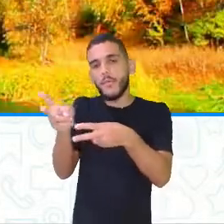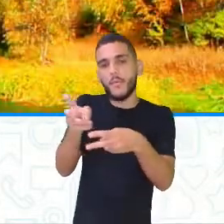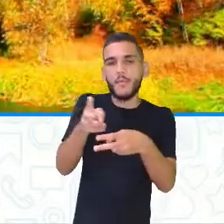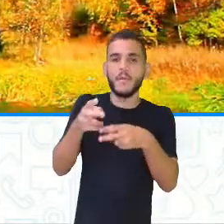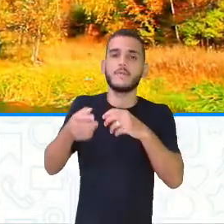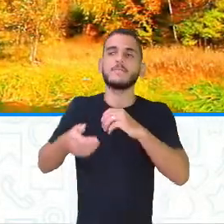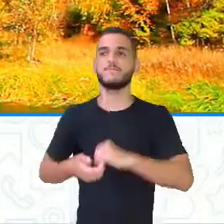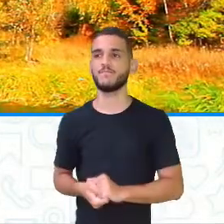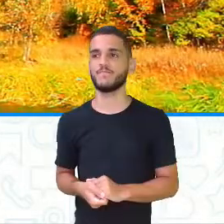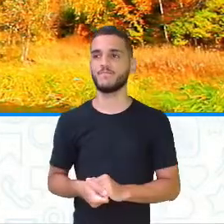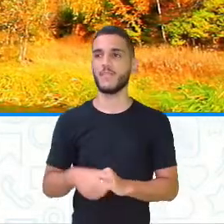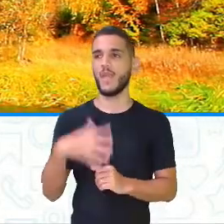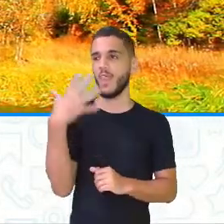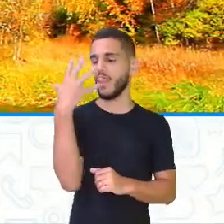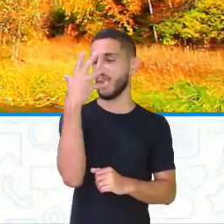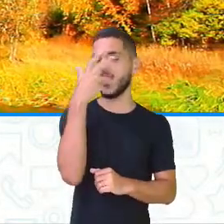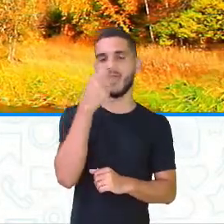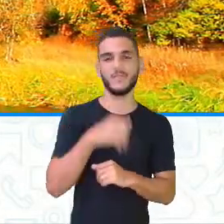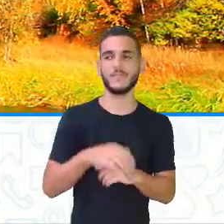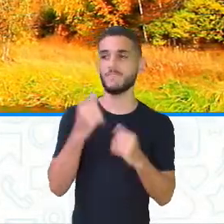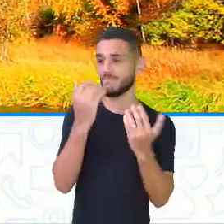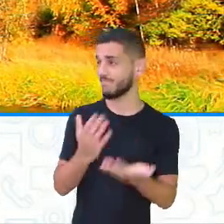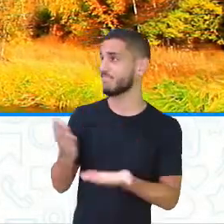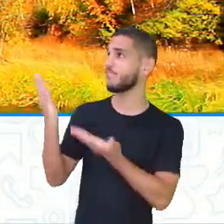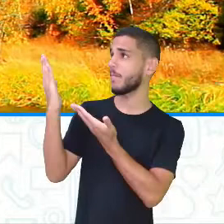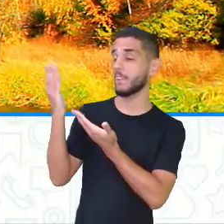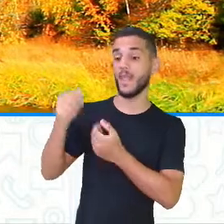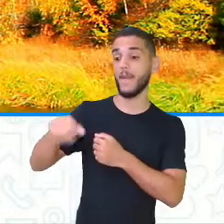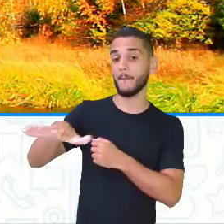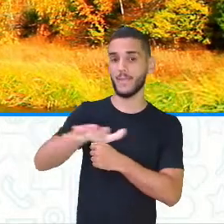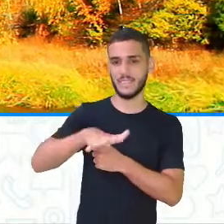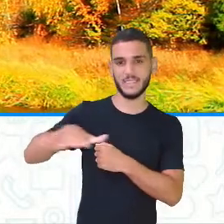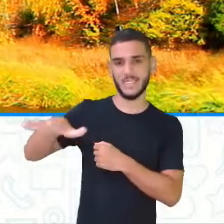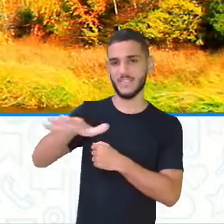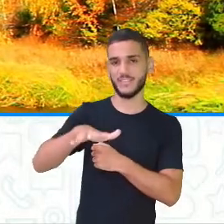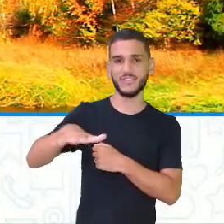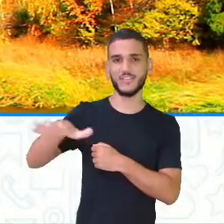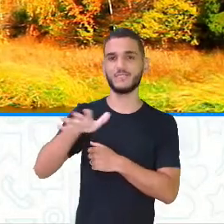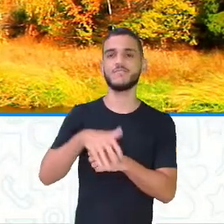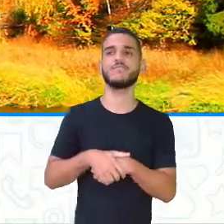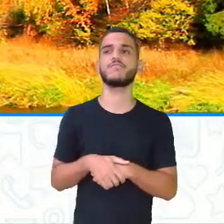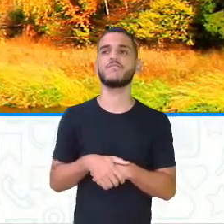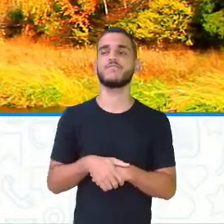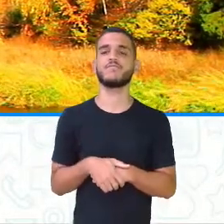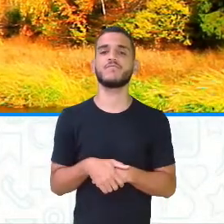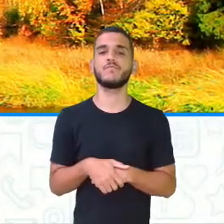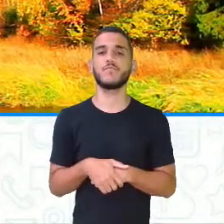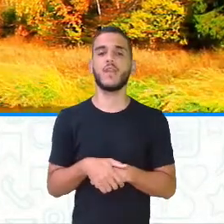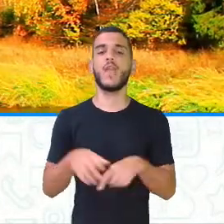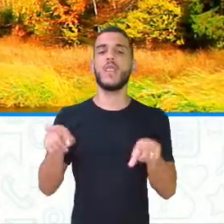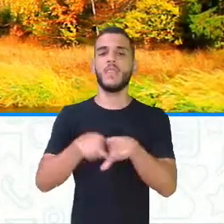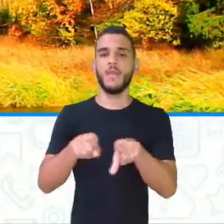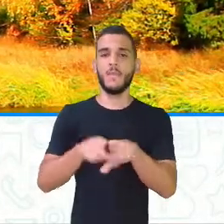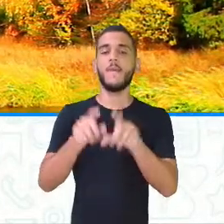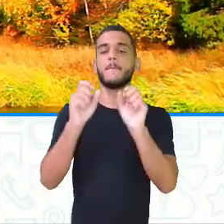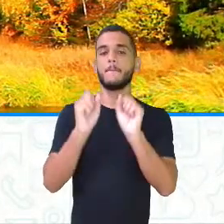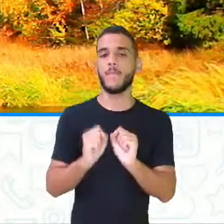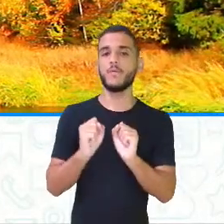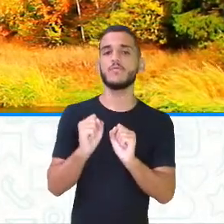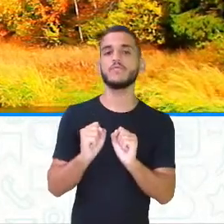gente. O que eu estou vendo aqui? Aqui eu estou vendo uma paisagem, mas ela também pode ser considerada